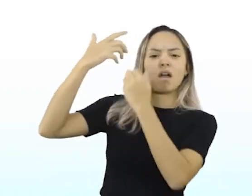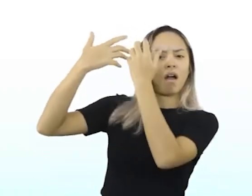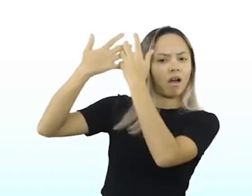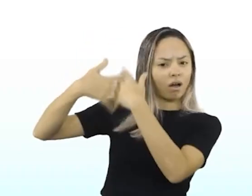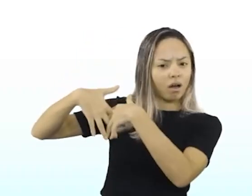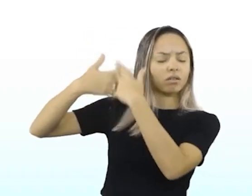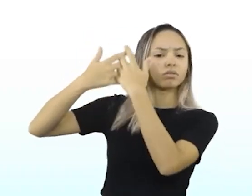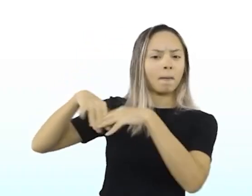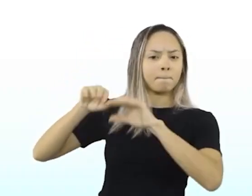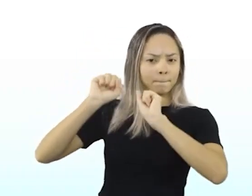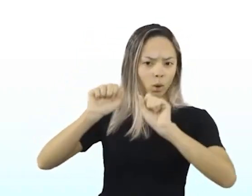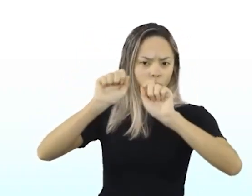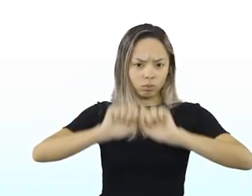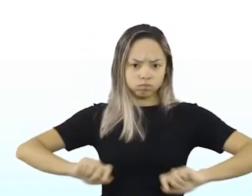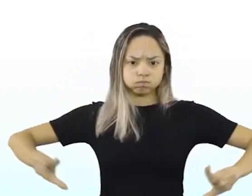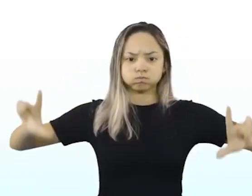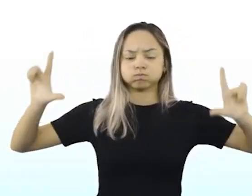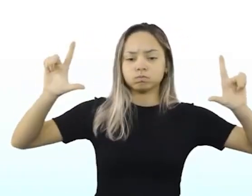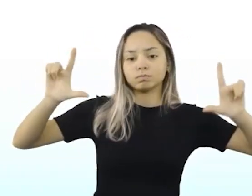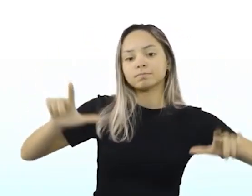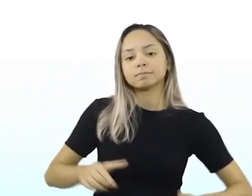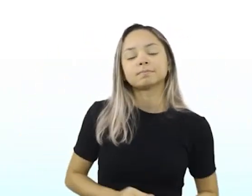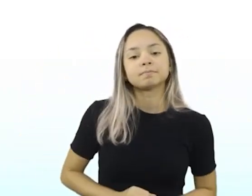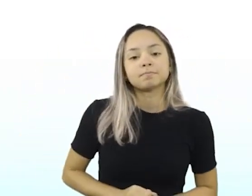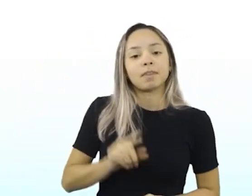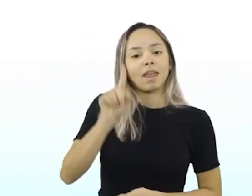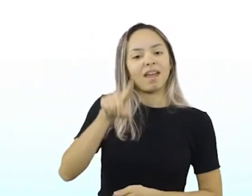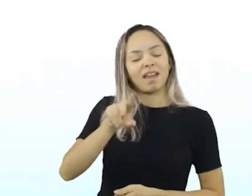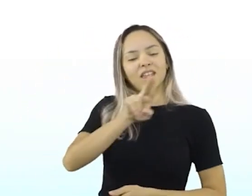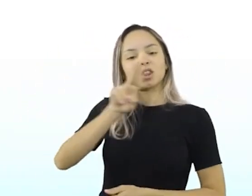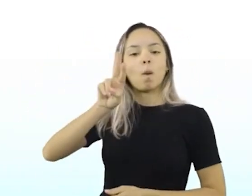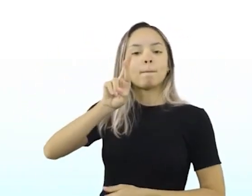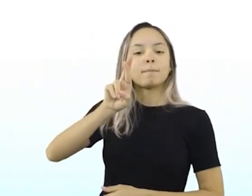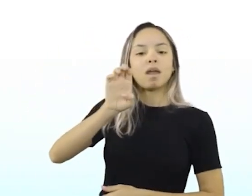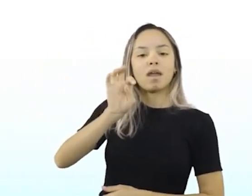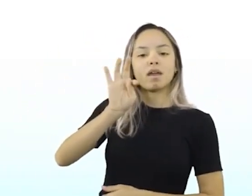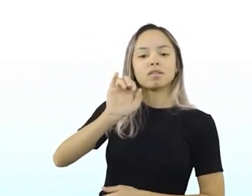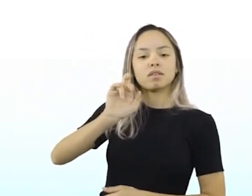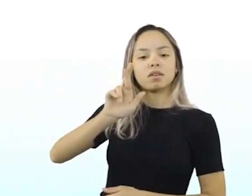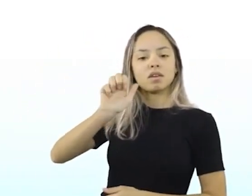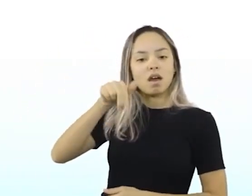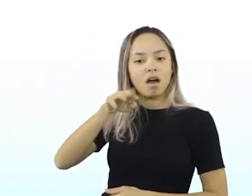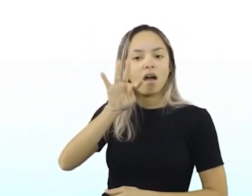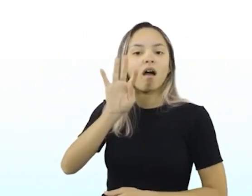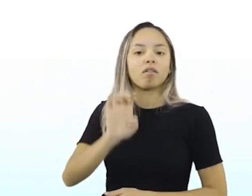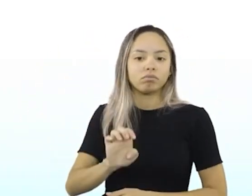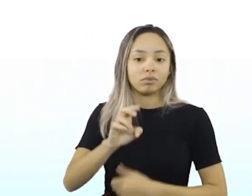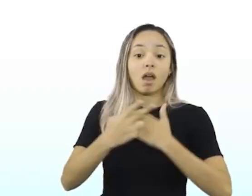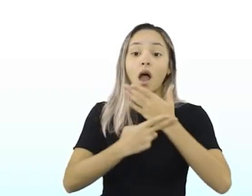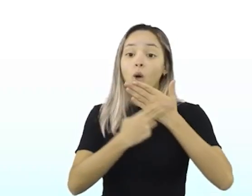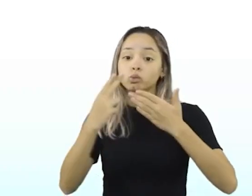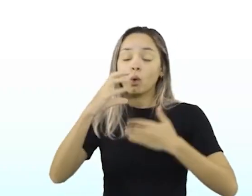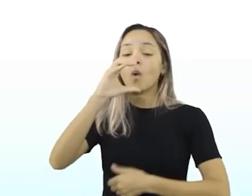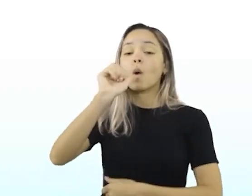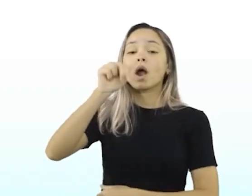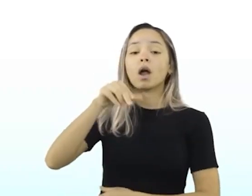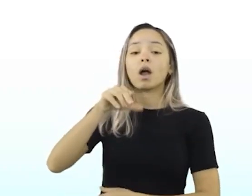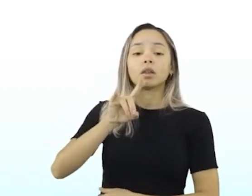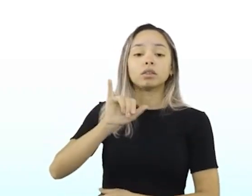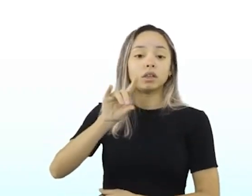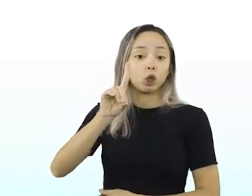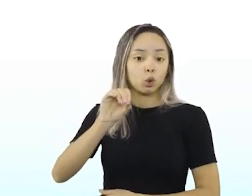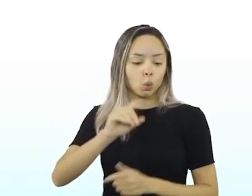em tela cheia aí. Que é a obra Retirante, um quadro do Cândido Portinari, que